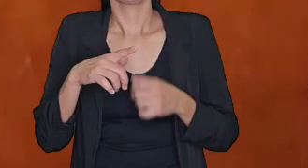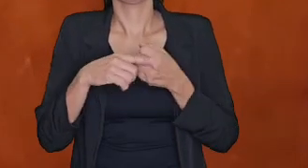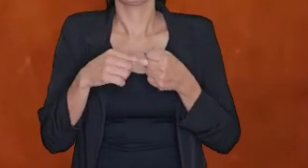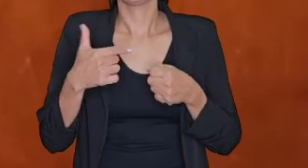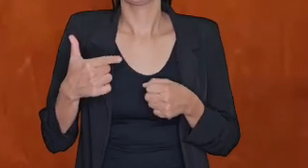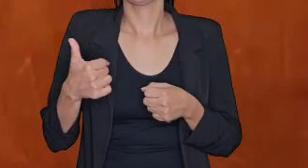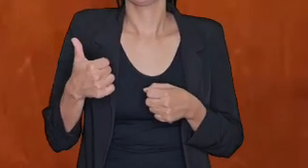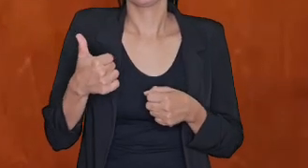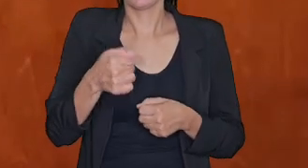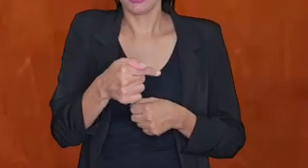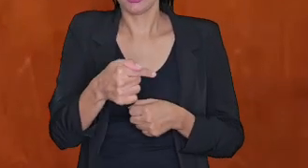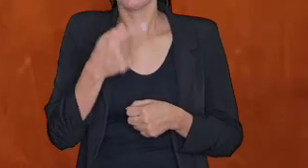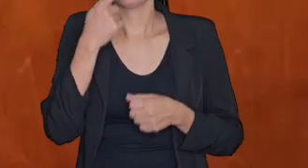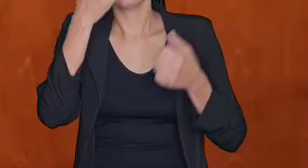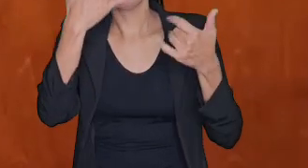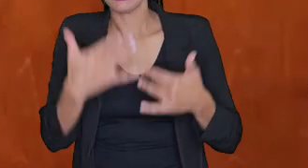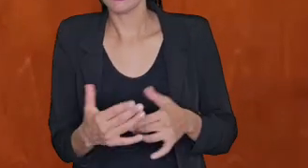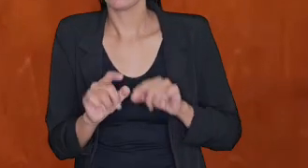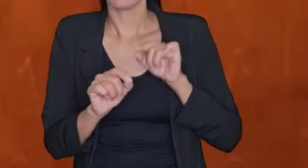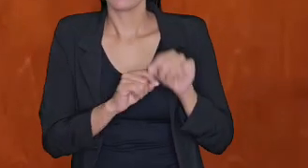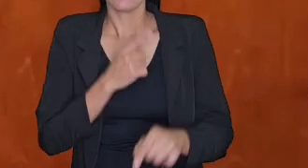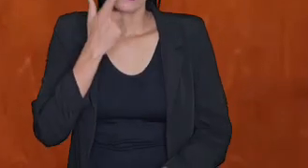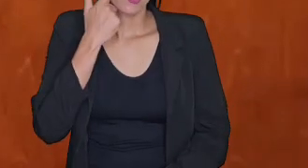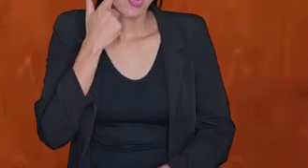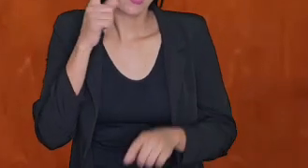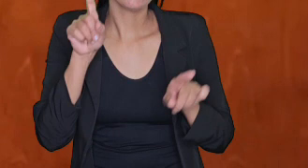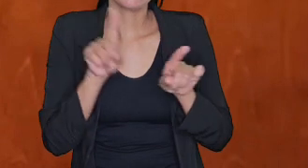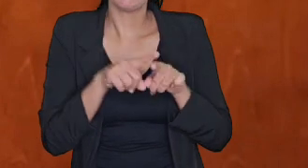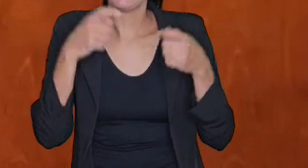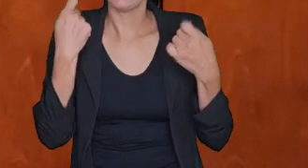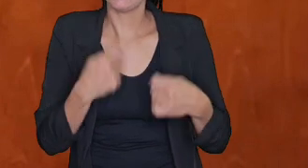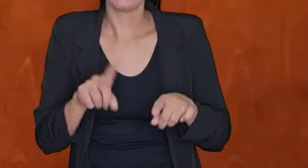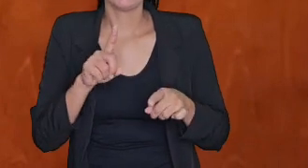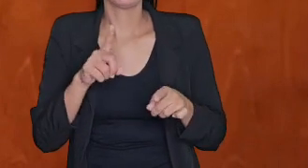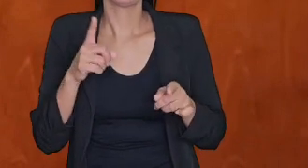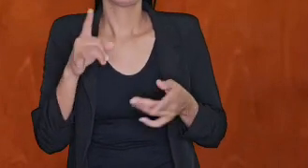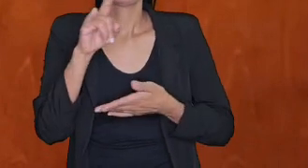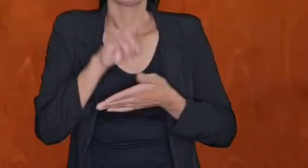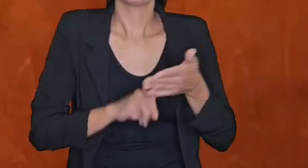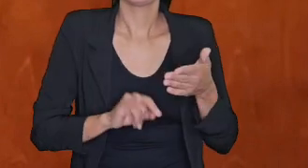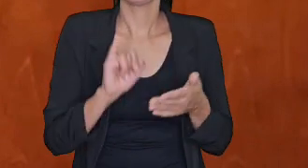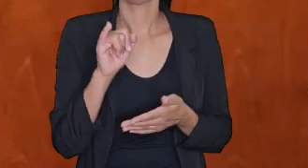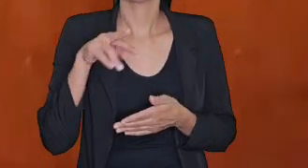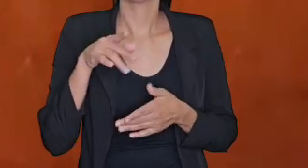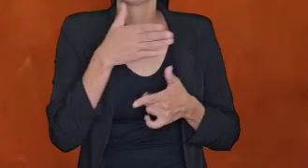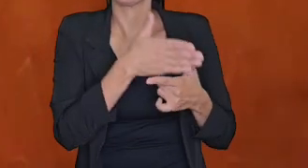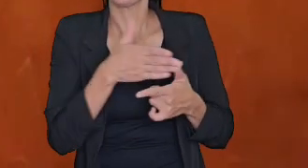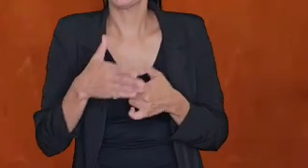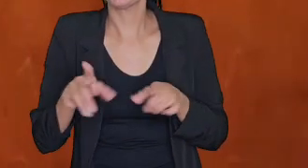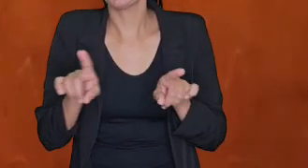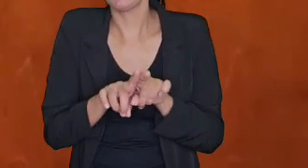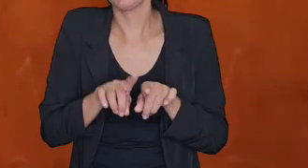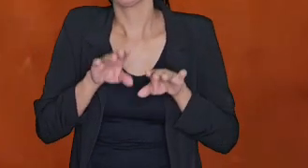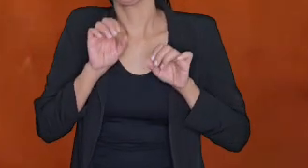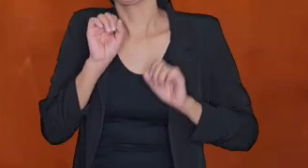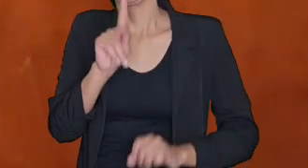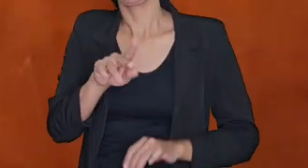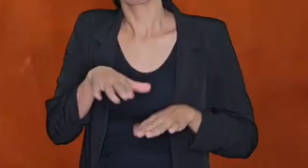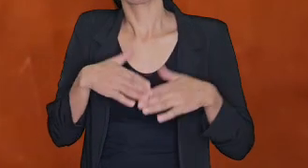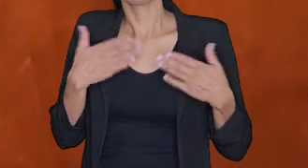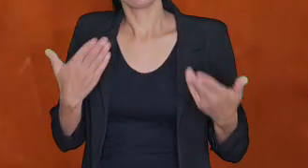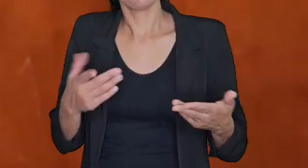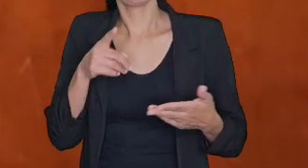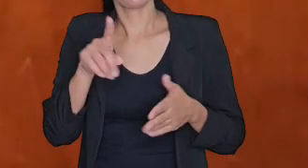fala algo mais. O artigo 17, ele vai dizendo sutilmente que, olha, também é dispensado em inventários